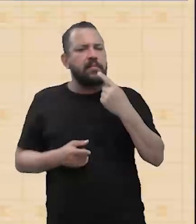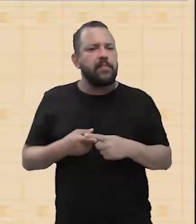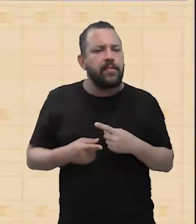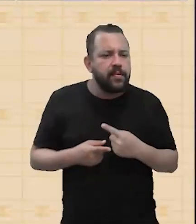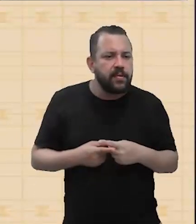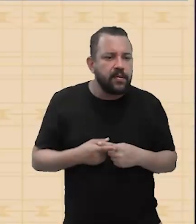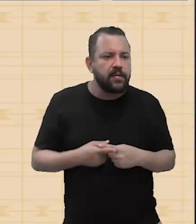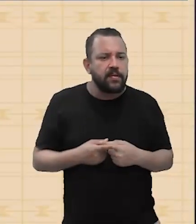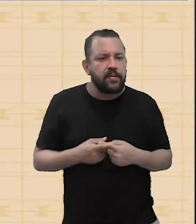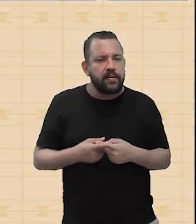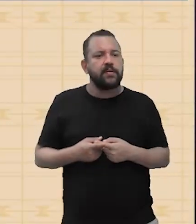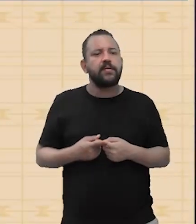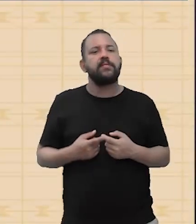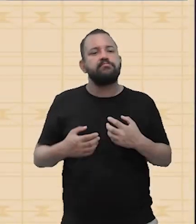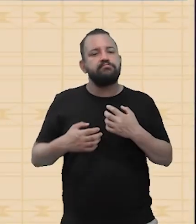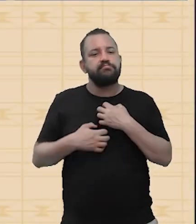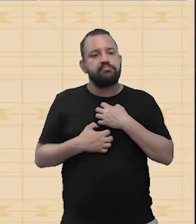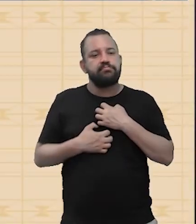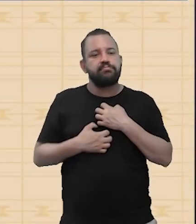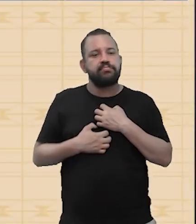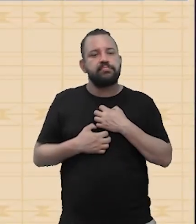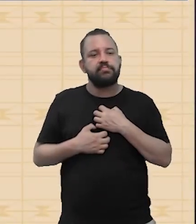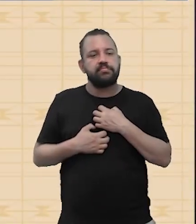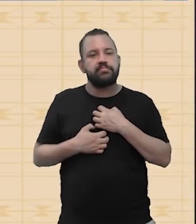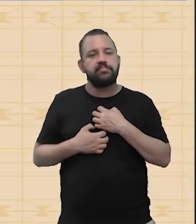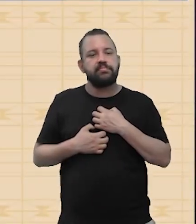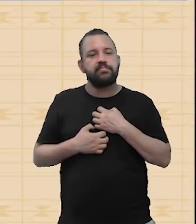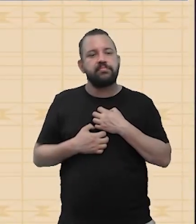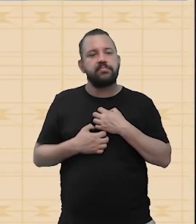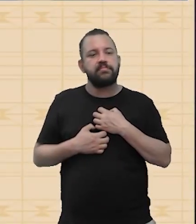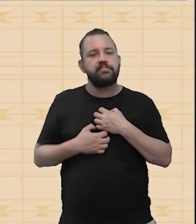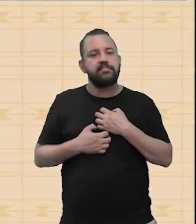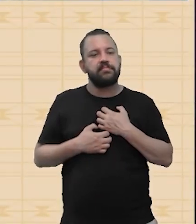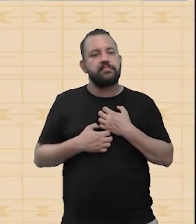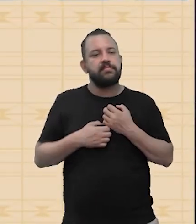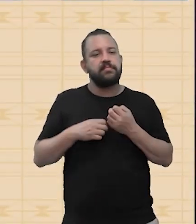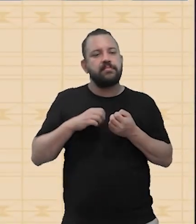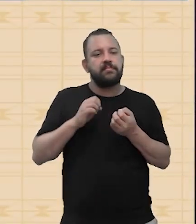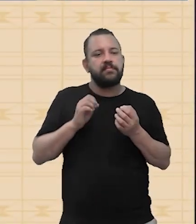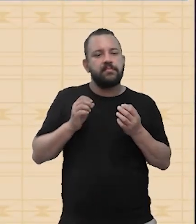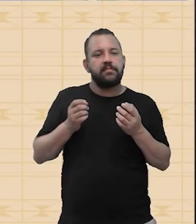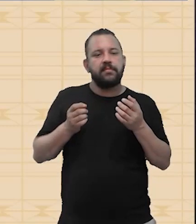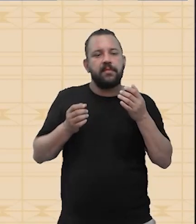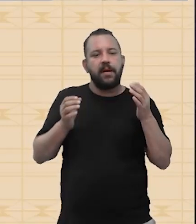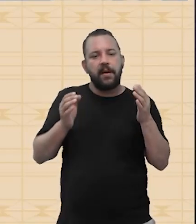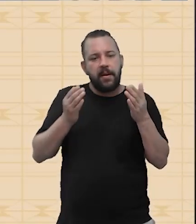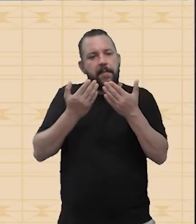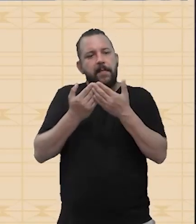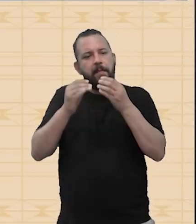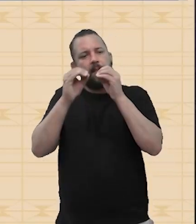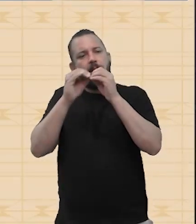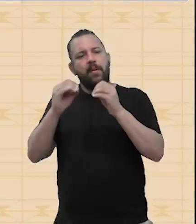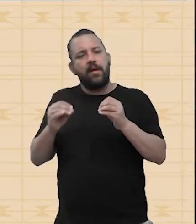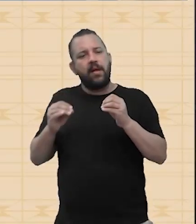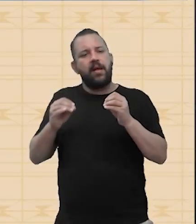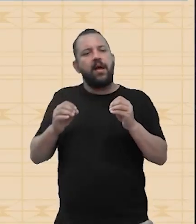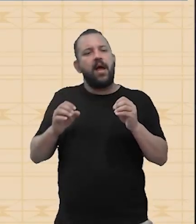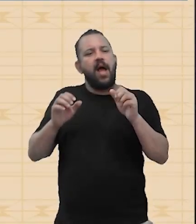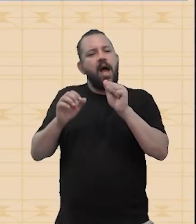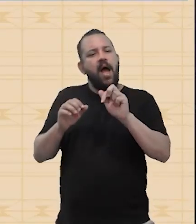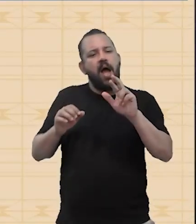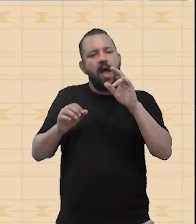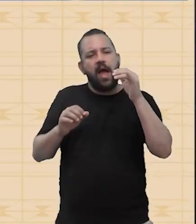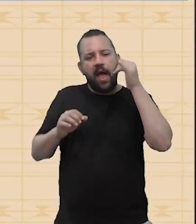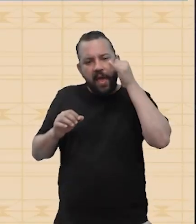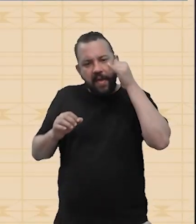ele sente frio, as penas eriçadas vão criar pequenas moléculas de ar que vão servir como um